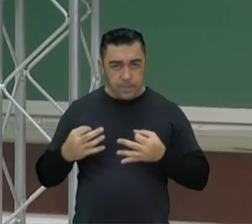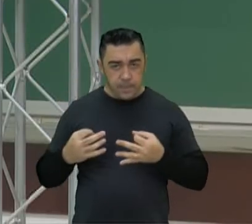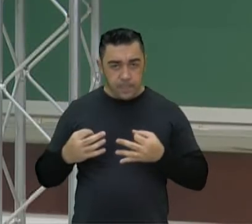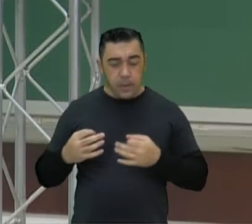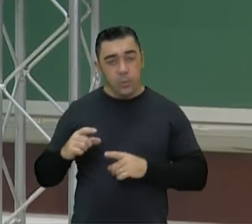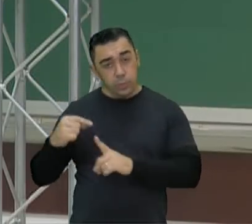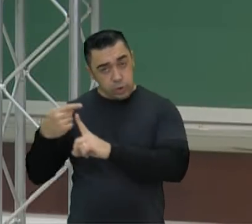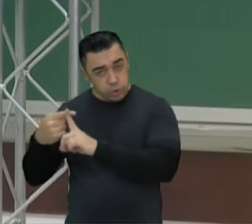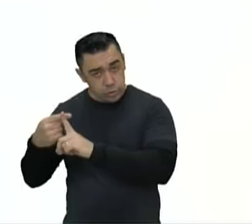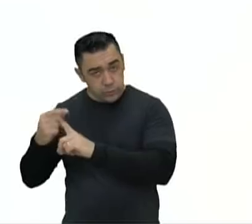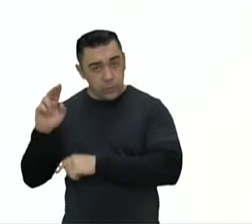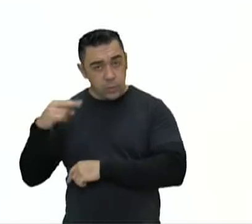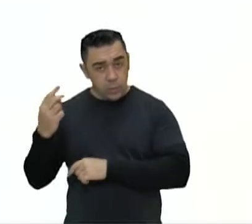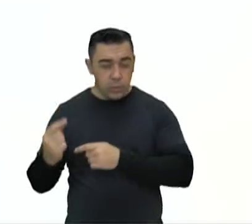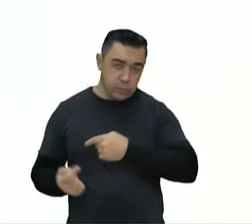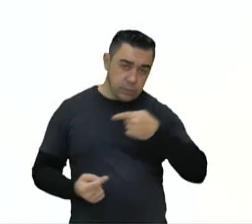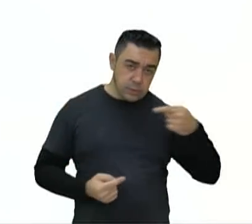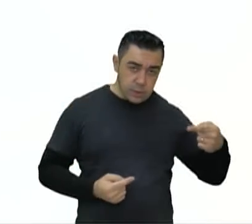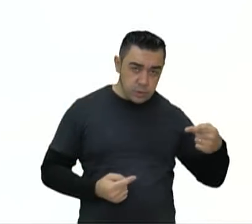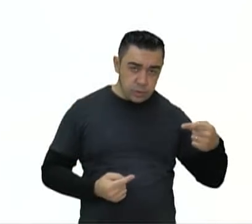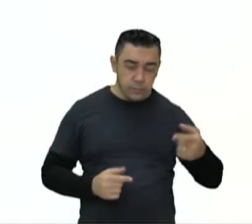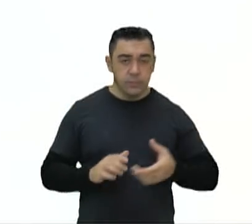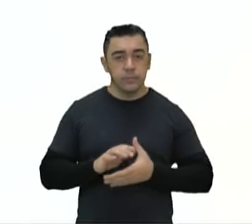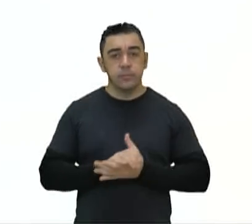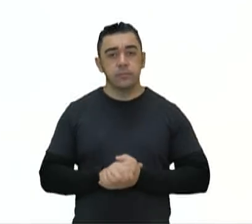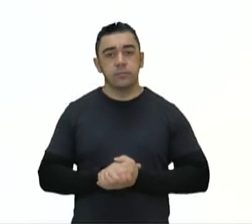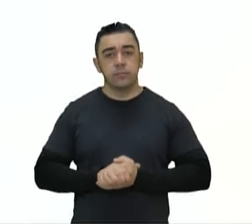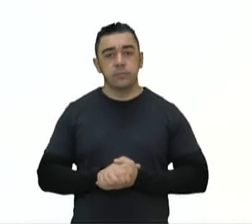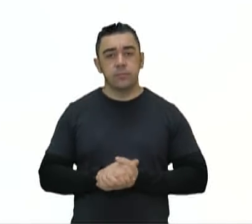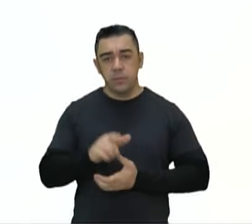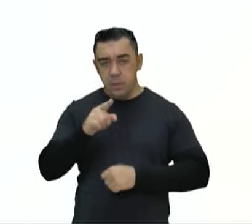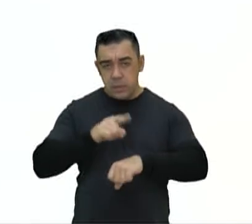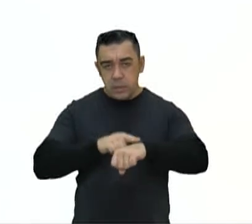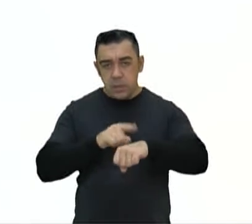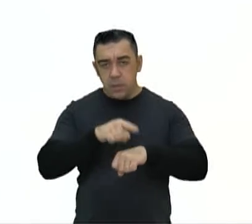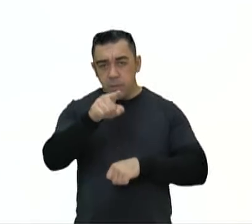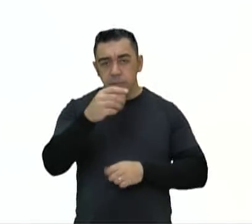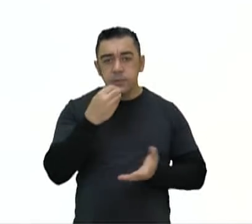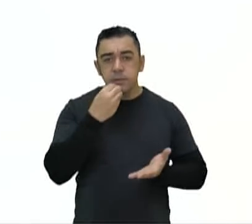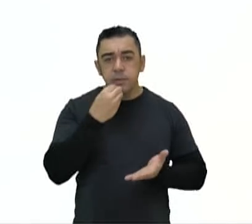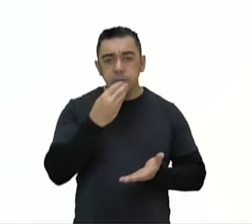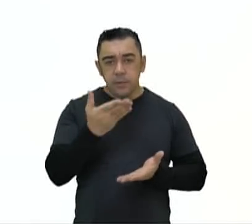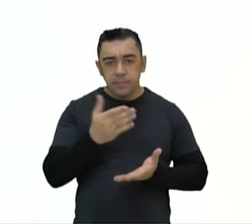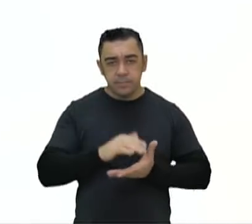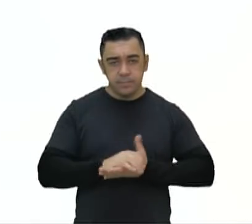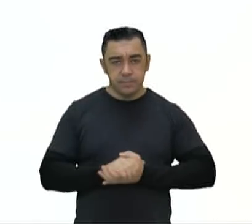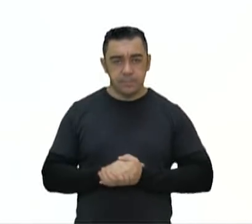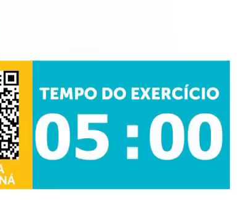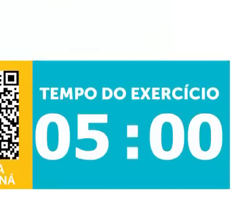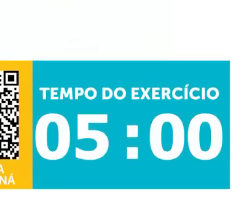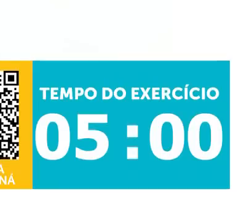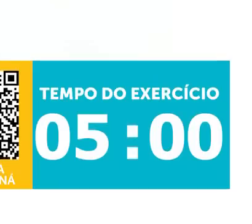lado positivo ou do lado negativo. Um tempo para tentar preencher essa atividade.